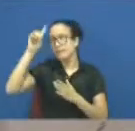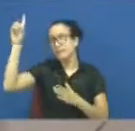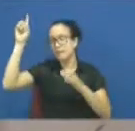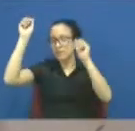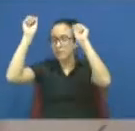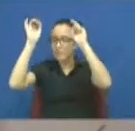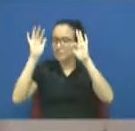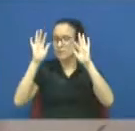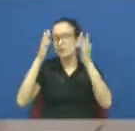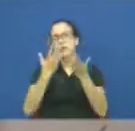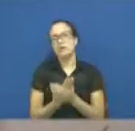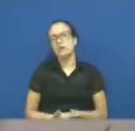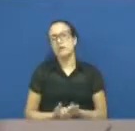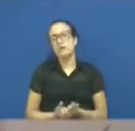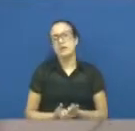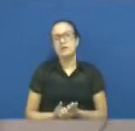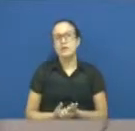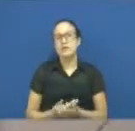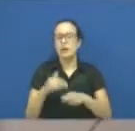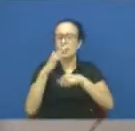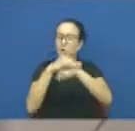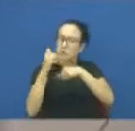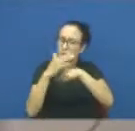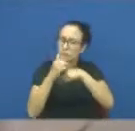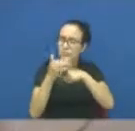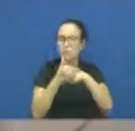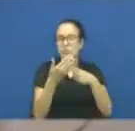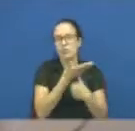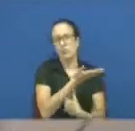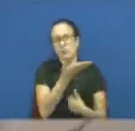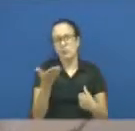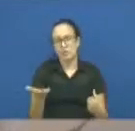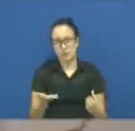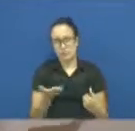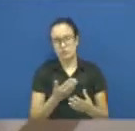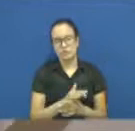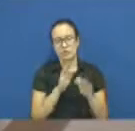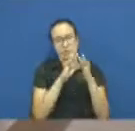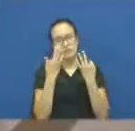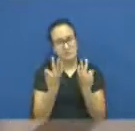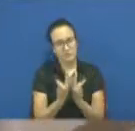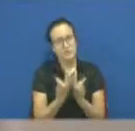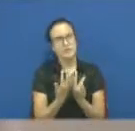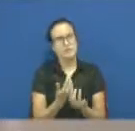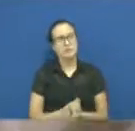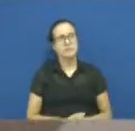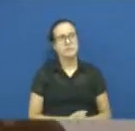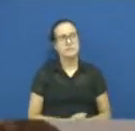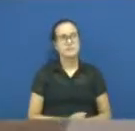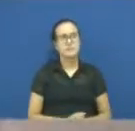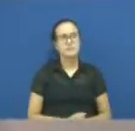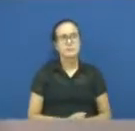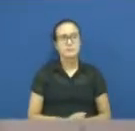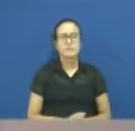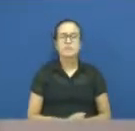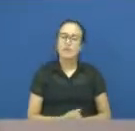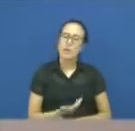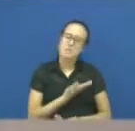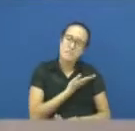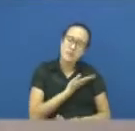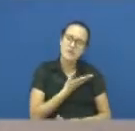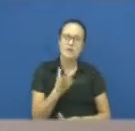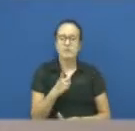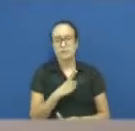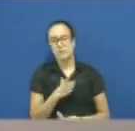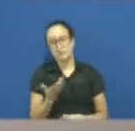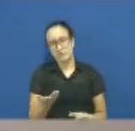o consolo à esposa, aos filhos, aos parentes desse nosso companheiro, né? Um